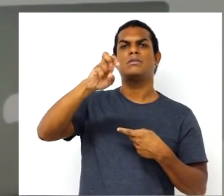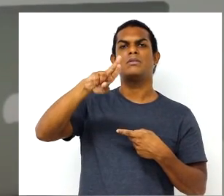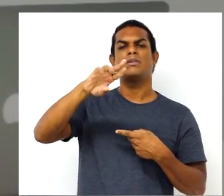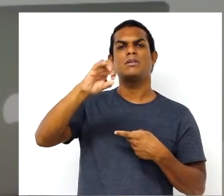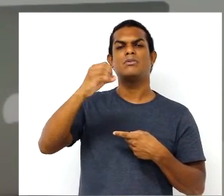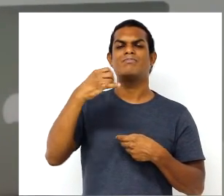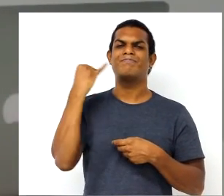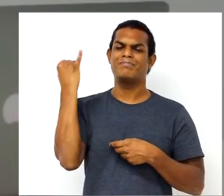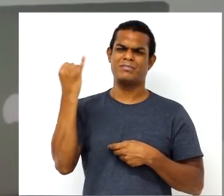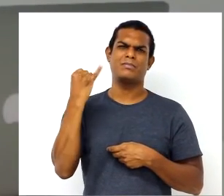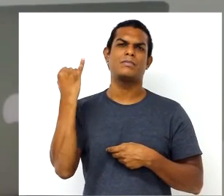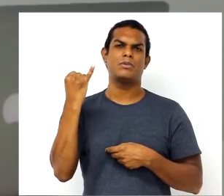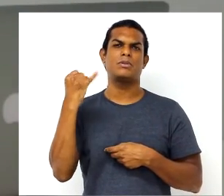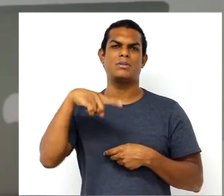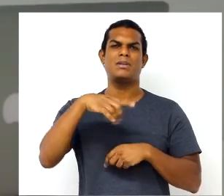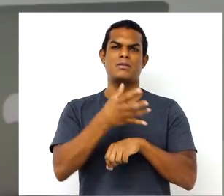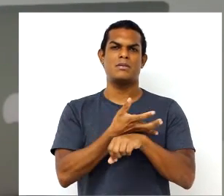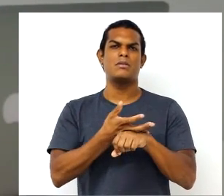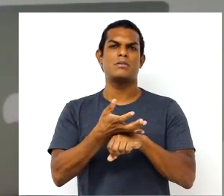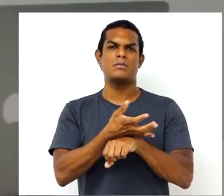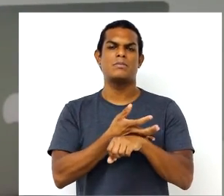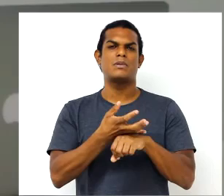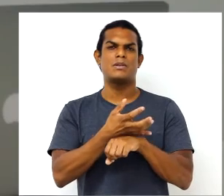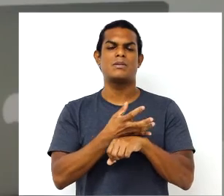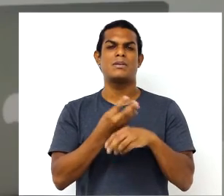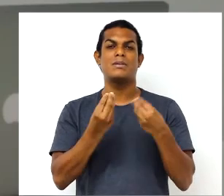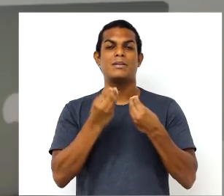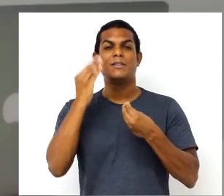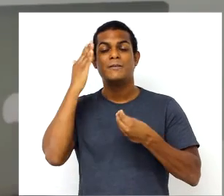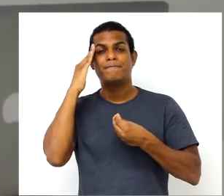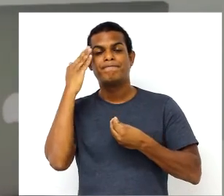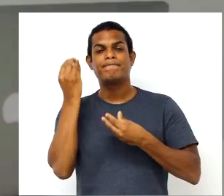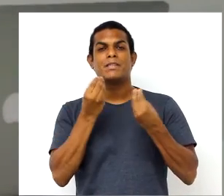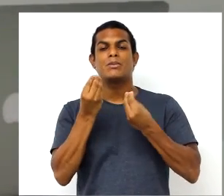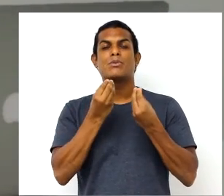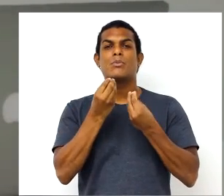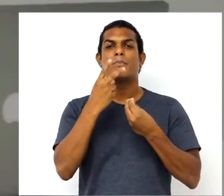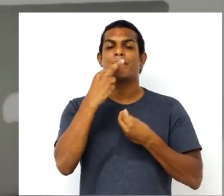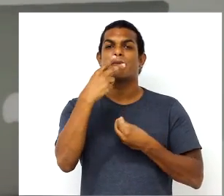numa disciplina como essa, que a gente entende a língua como um meio de